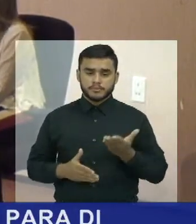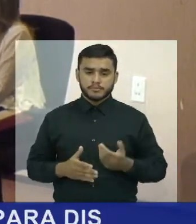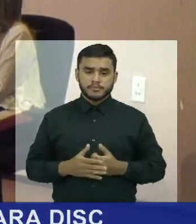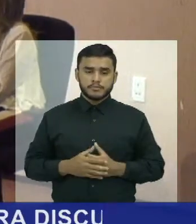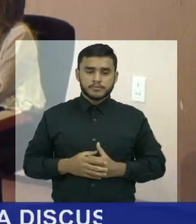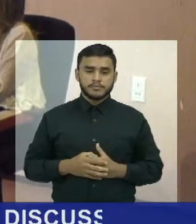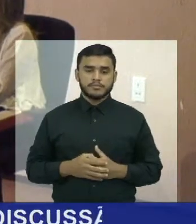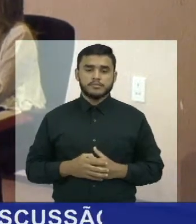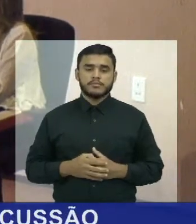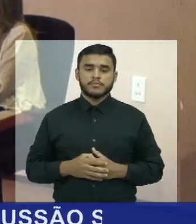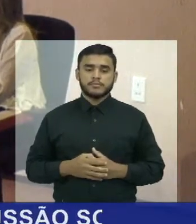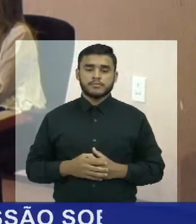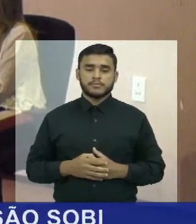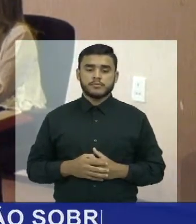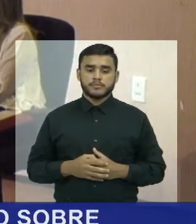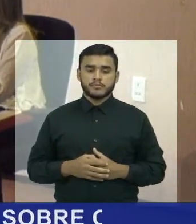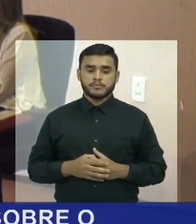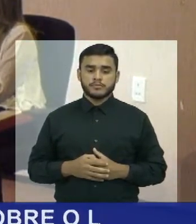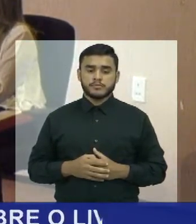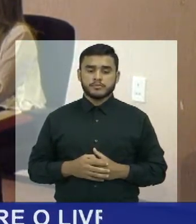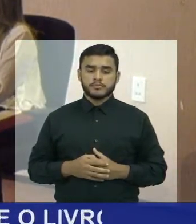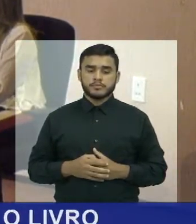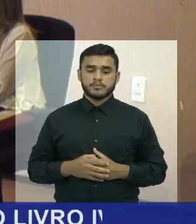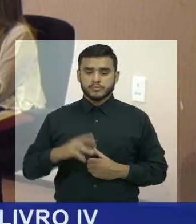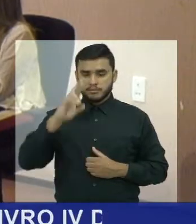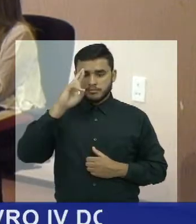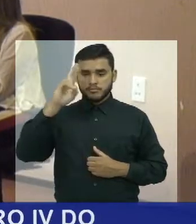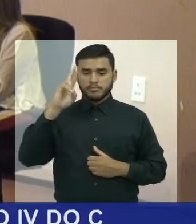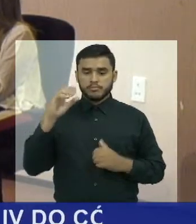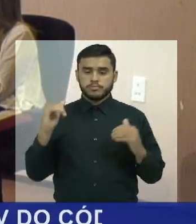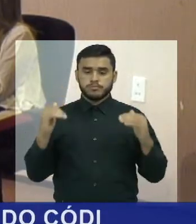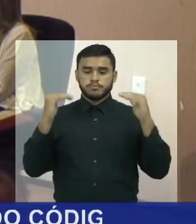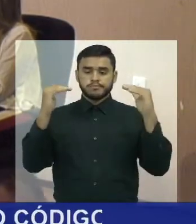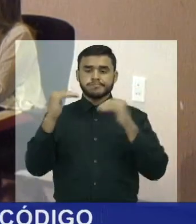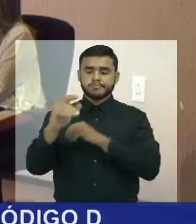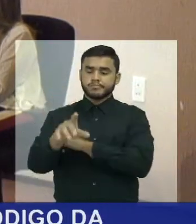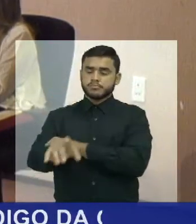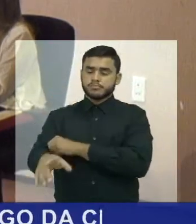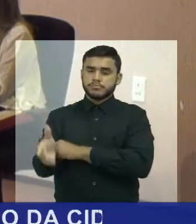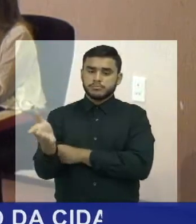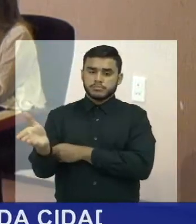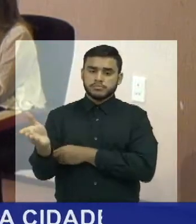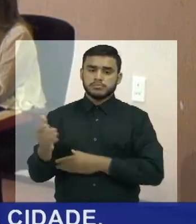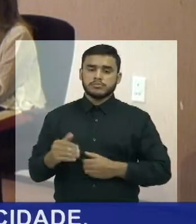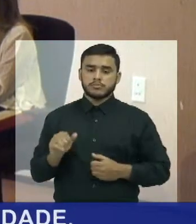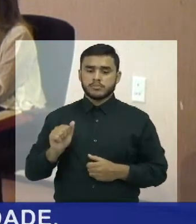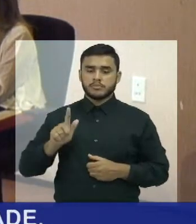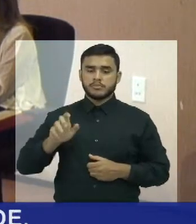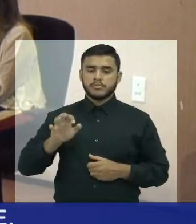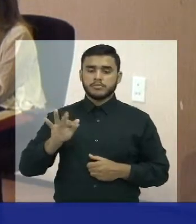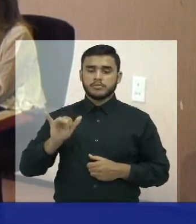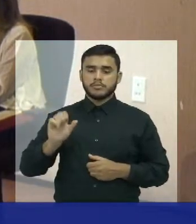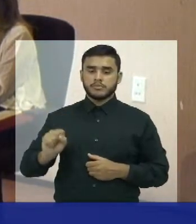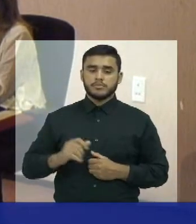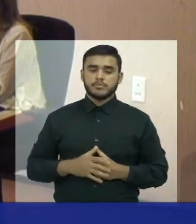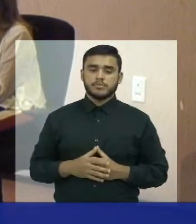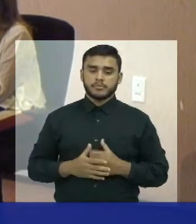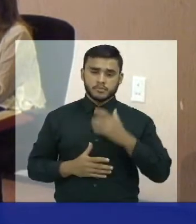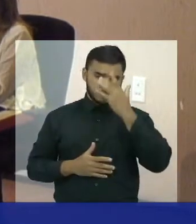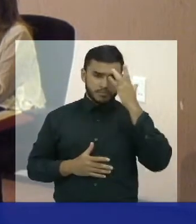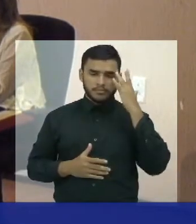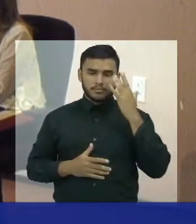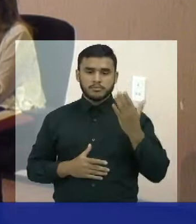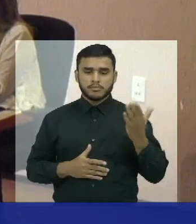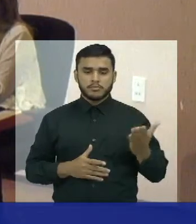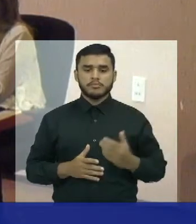Desculpe, o título certo é superintendente da GEFIS, da Agência de Fiscalização de Fortaleza. Mas a pessoa é a mesma, é inclusive